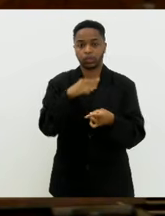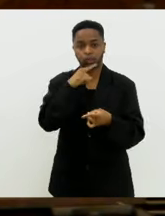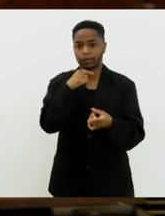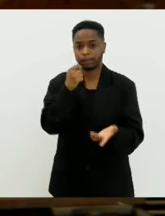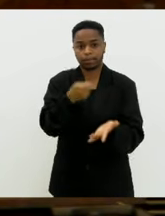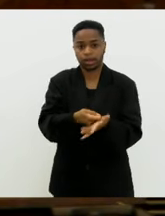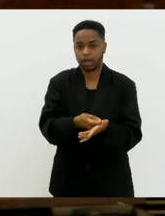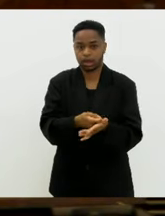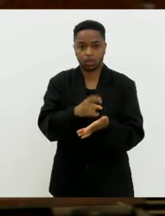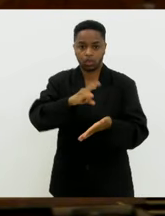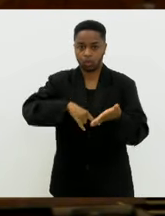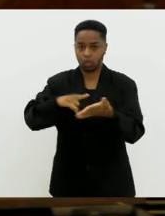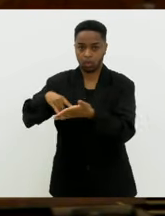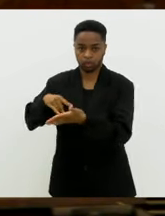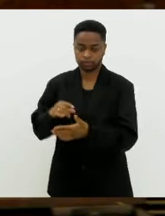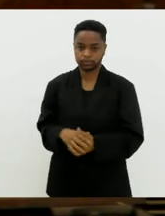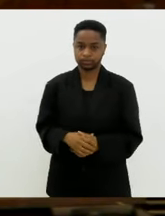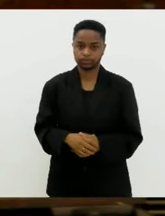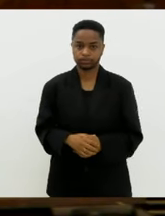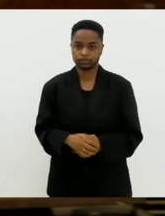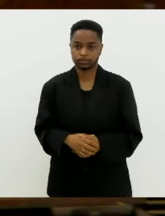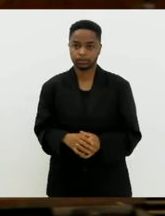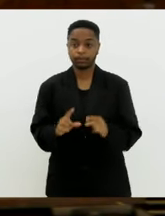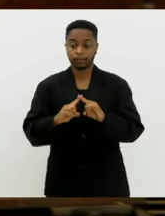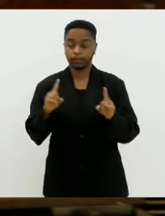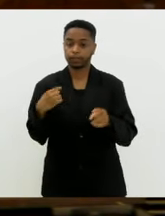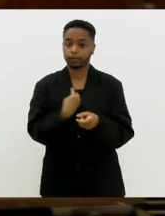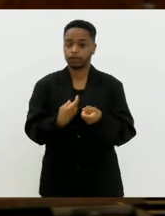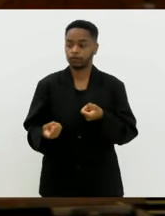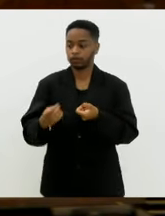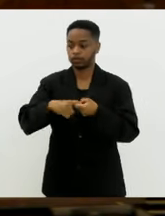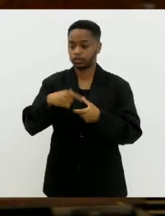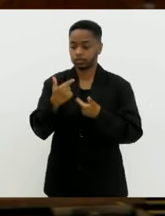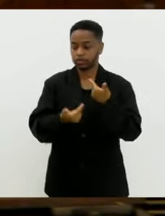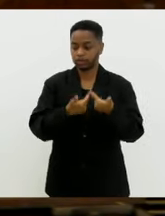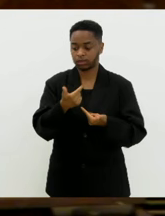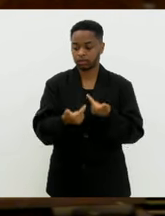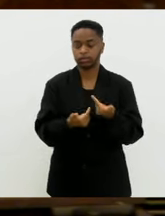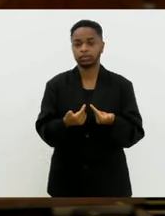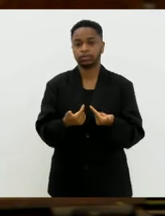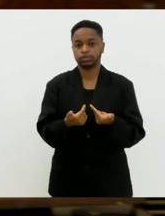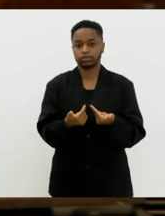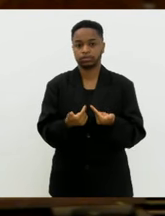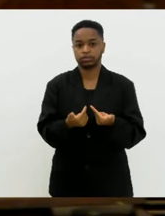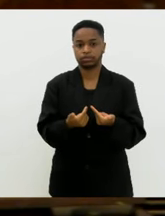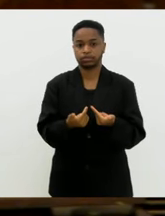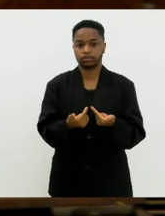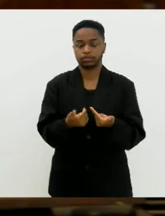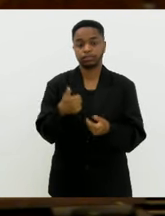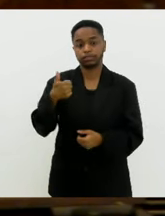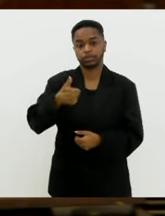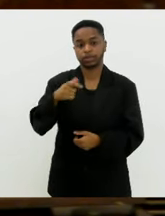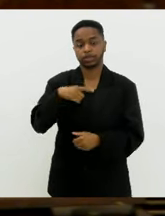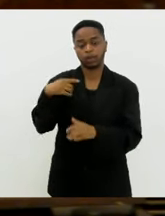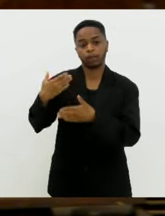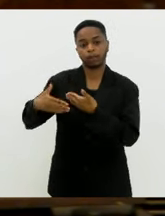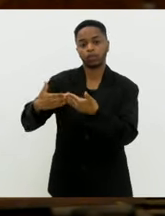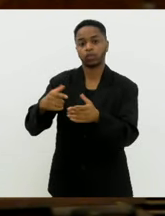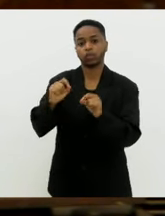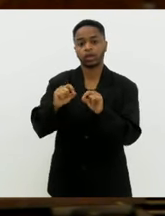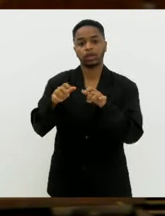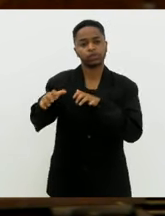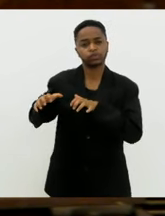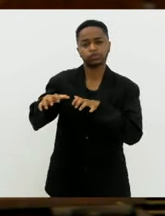as contas. Mas voltando aos trabalhos, em meio a um processo de chuvas